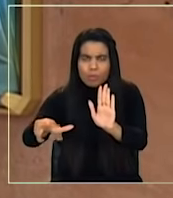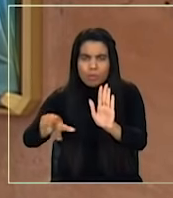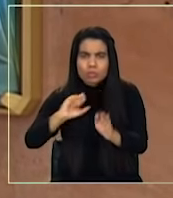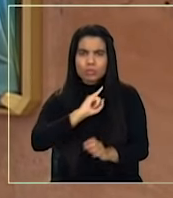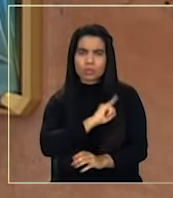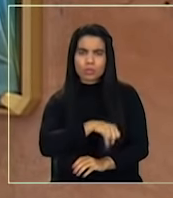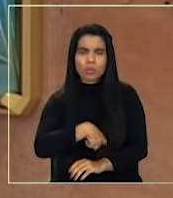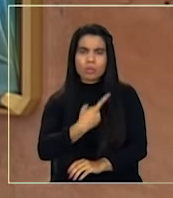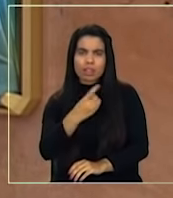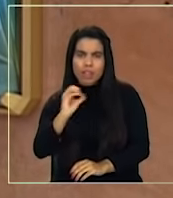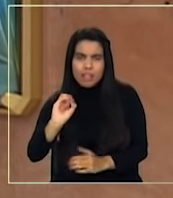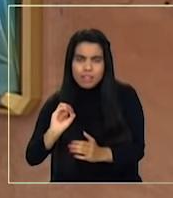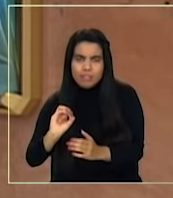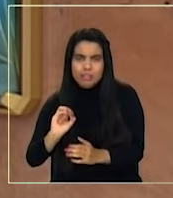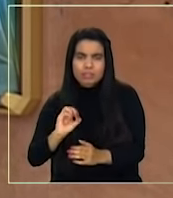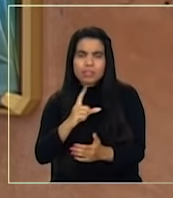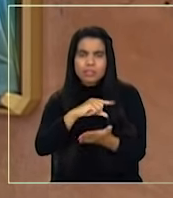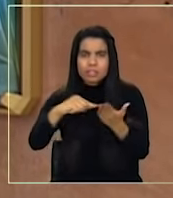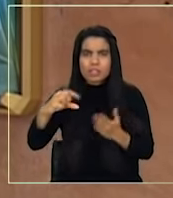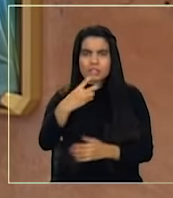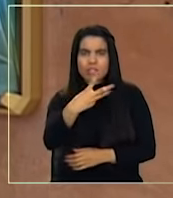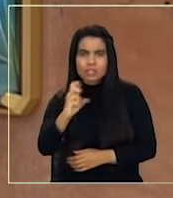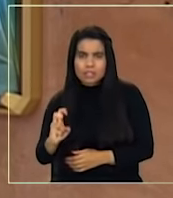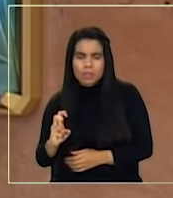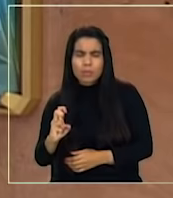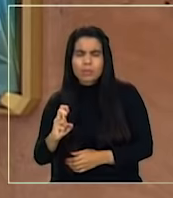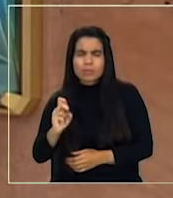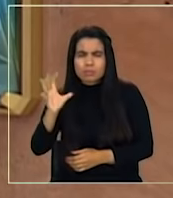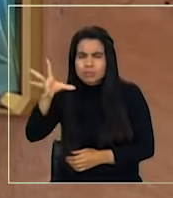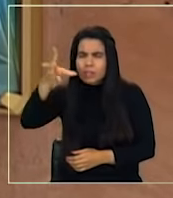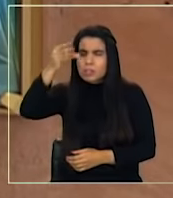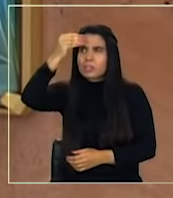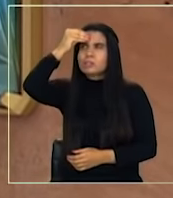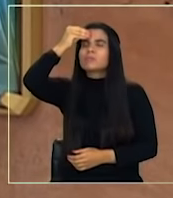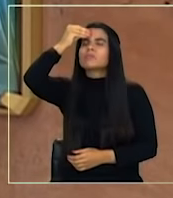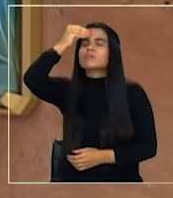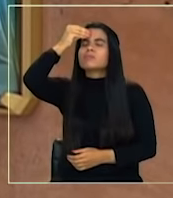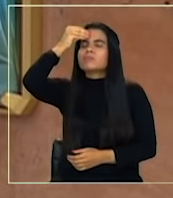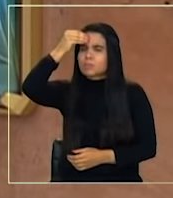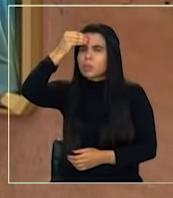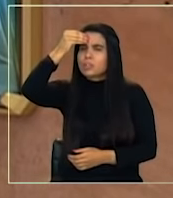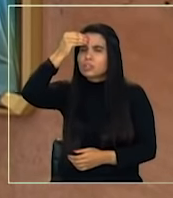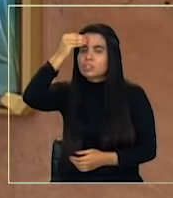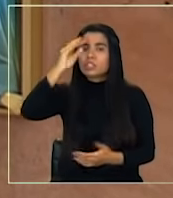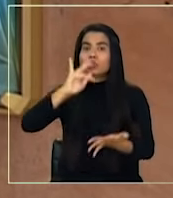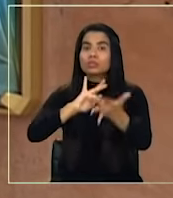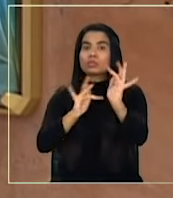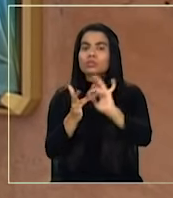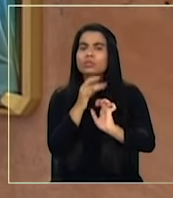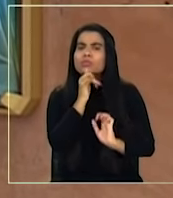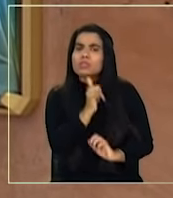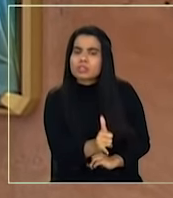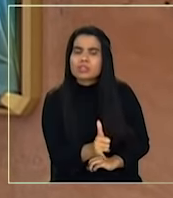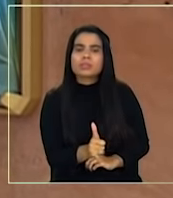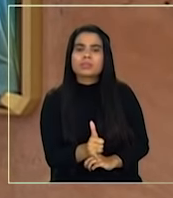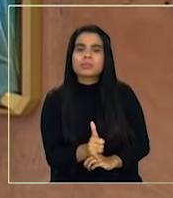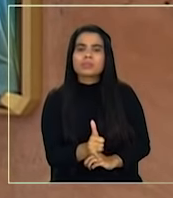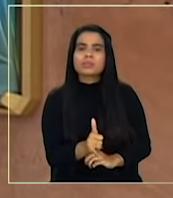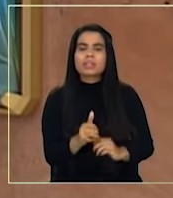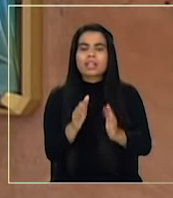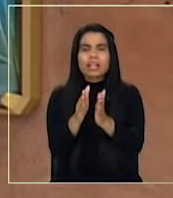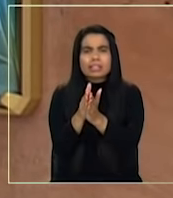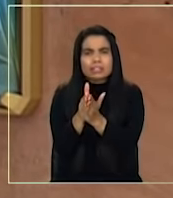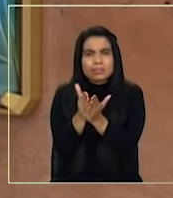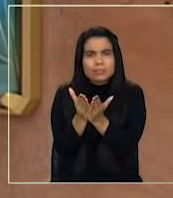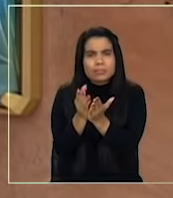João 10:35 novamente, para você não esquecer. Guarde essas palavras com você. Jesus disse: as